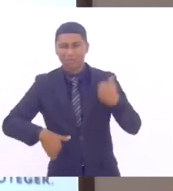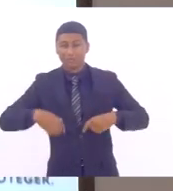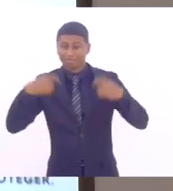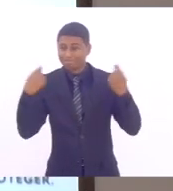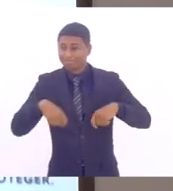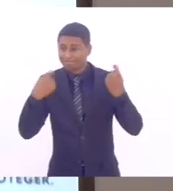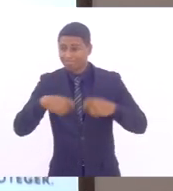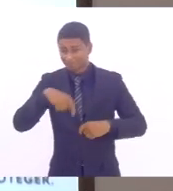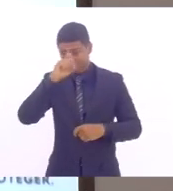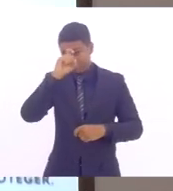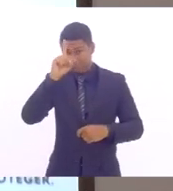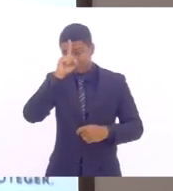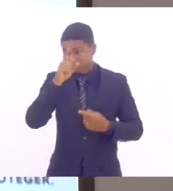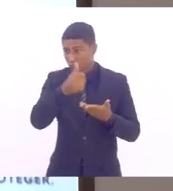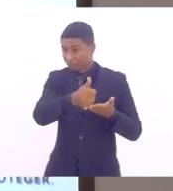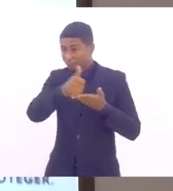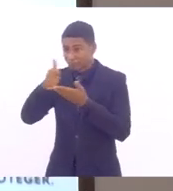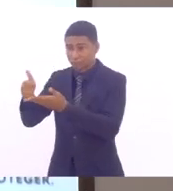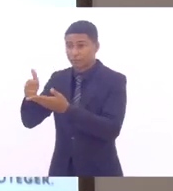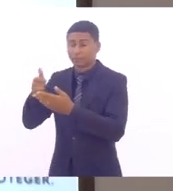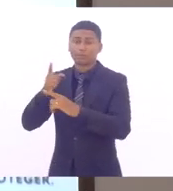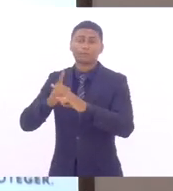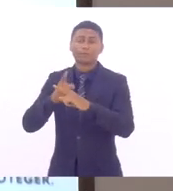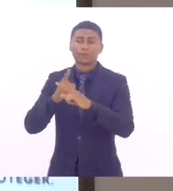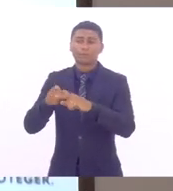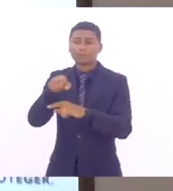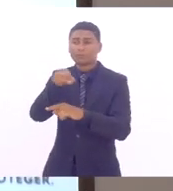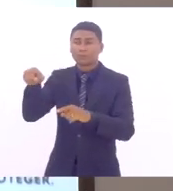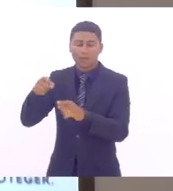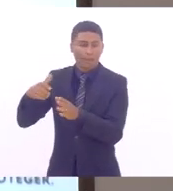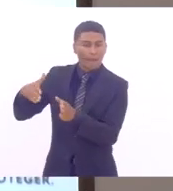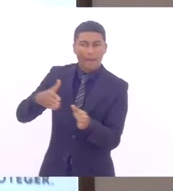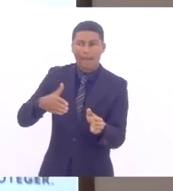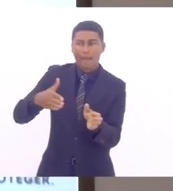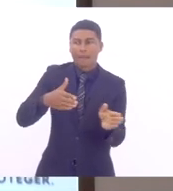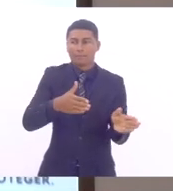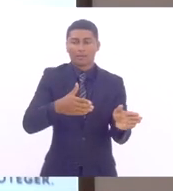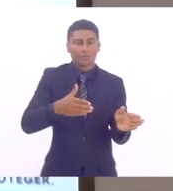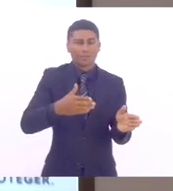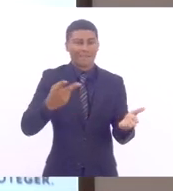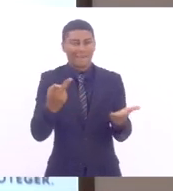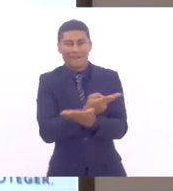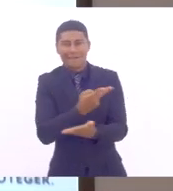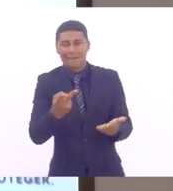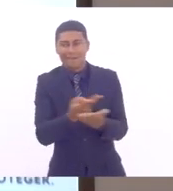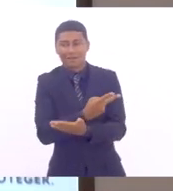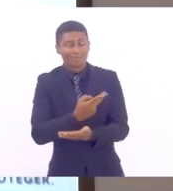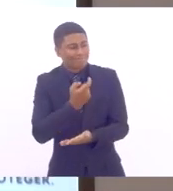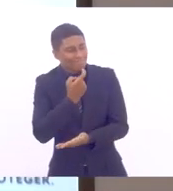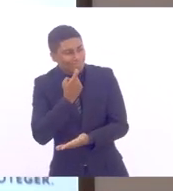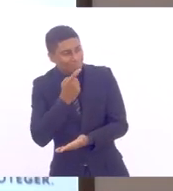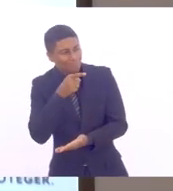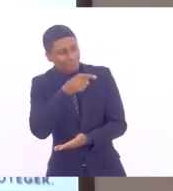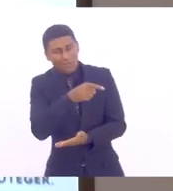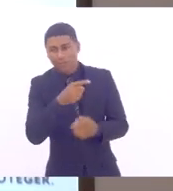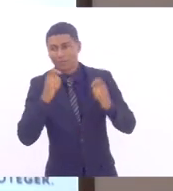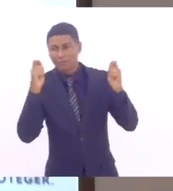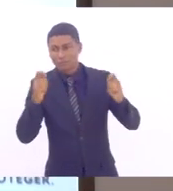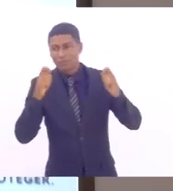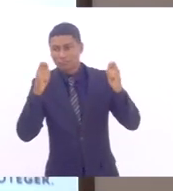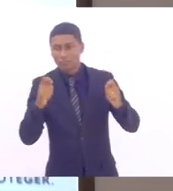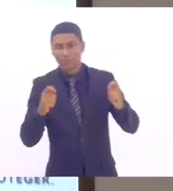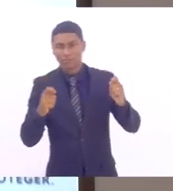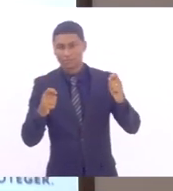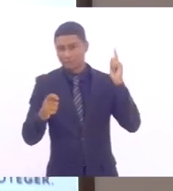hospital. Só porque fizeram um caminho errado e passaram ali próximo à Mangueira, onde estava concentrada a